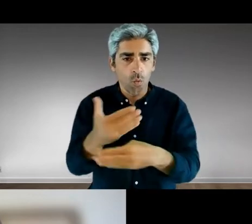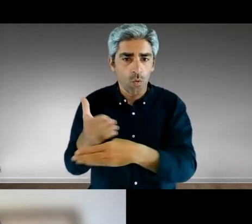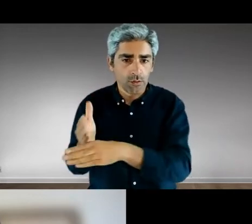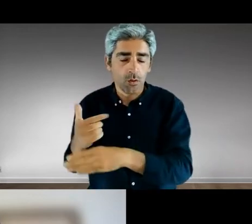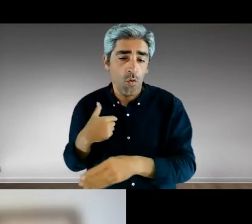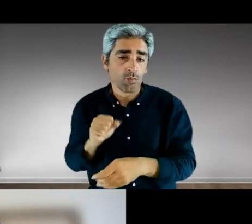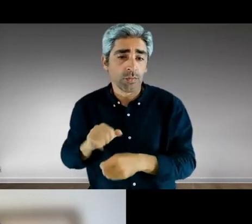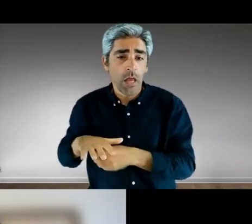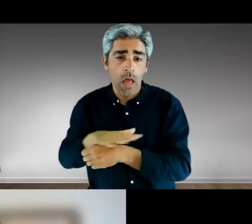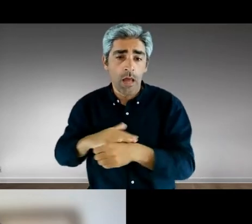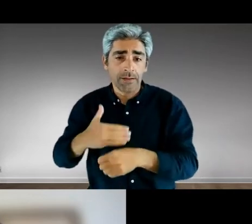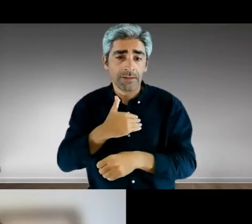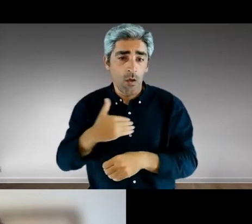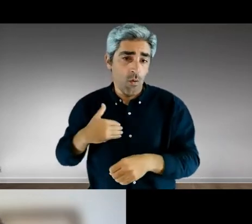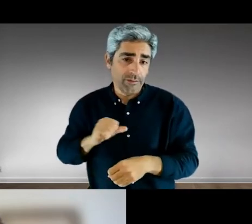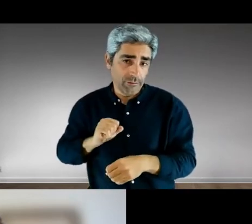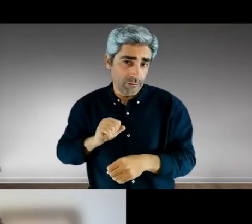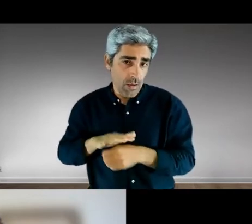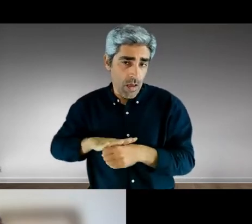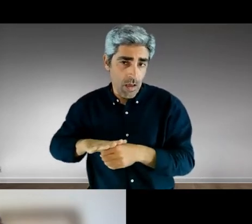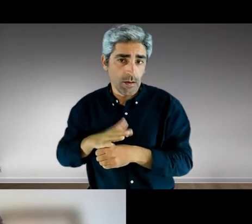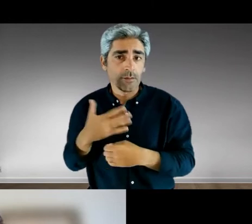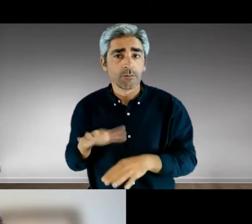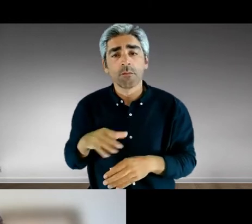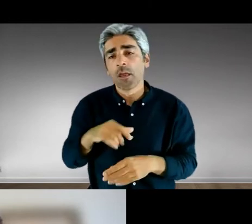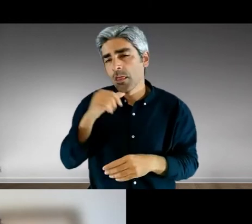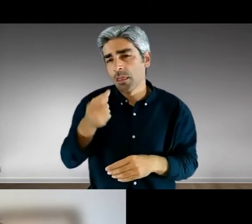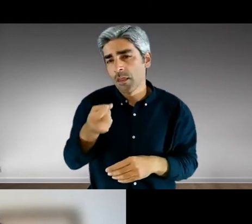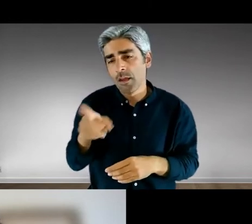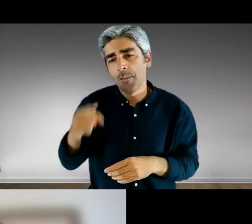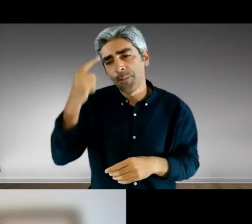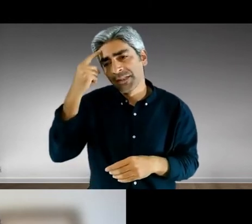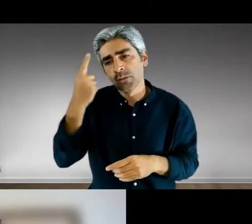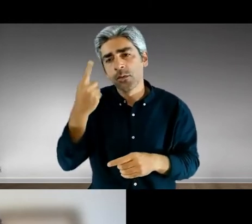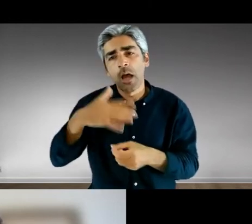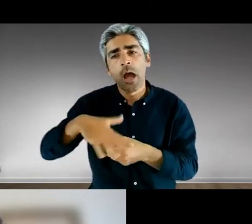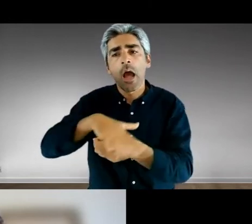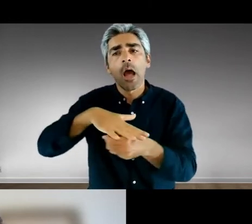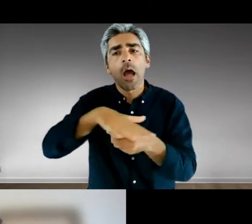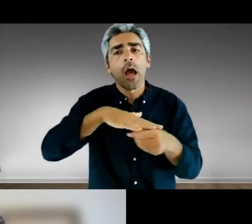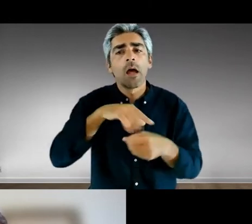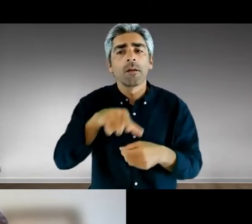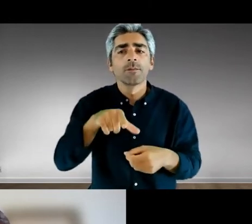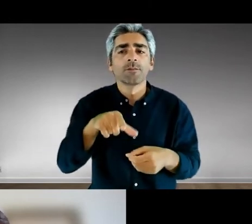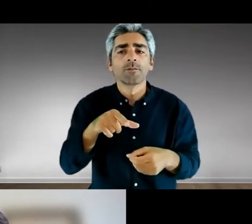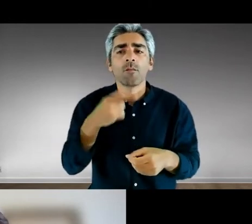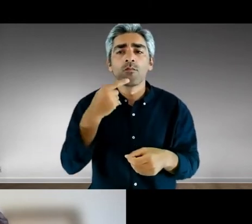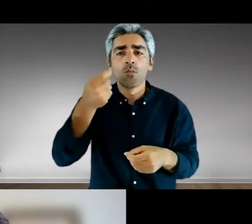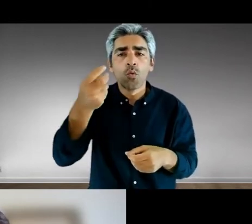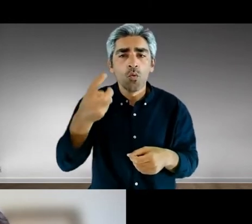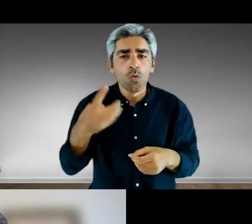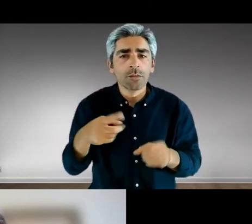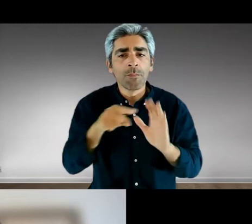representar é a área da saúde, e que muitas vezes se pensa que é uma área em que muitas destas medidas não